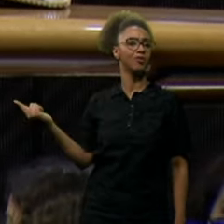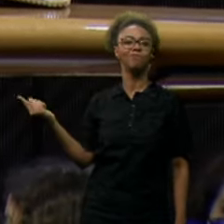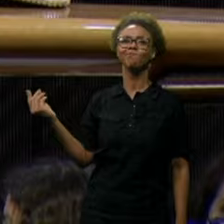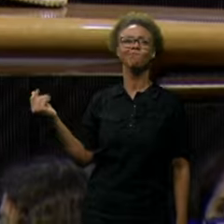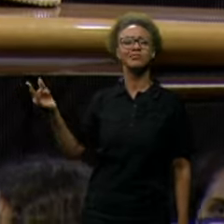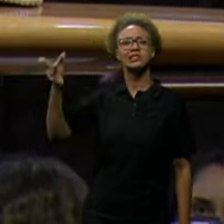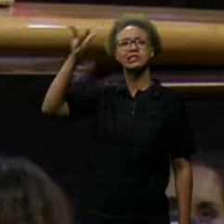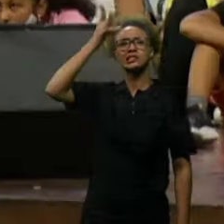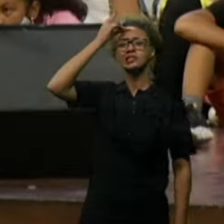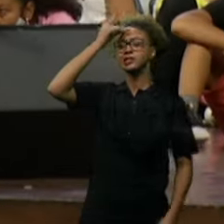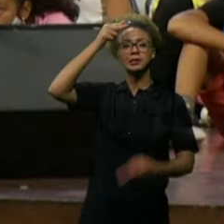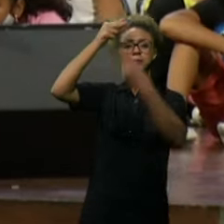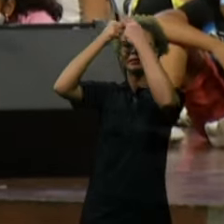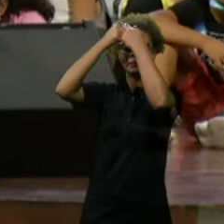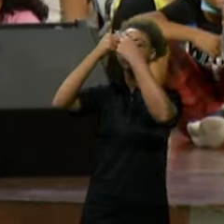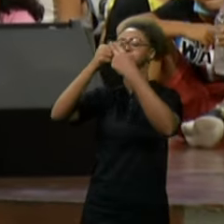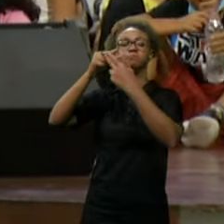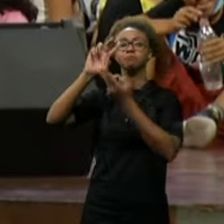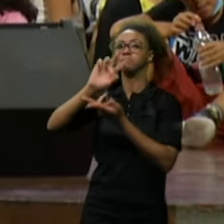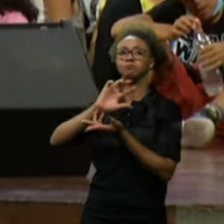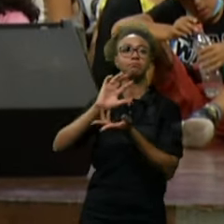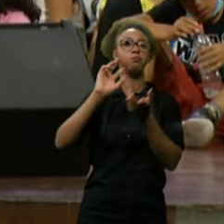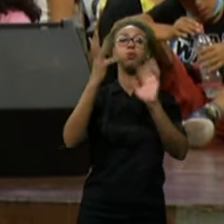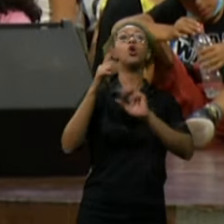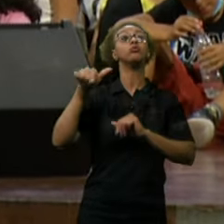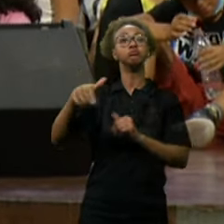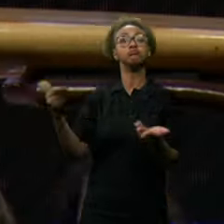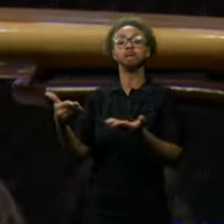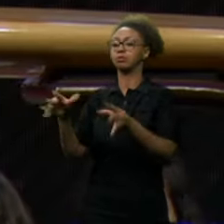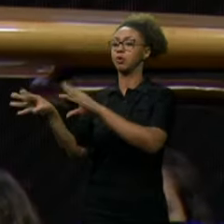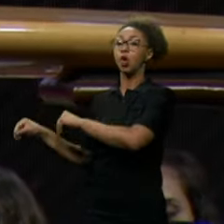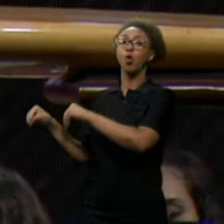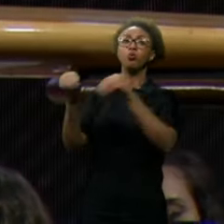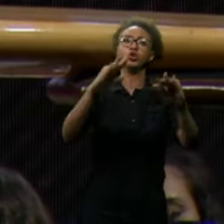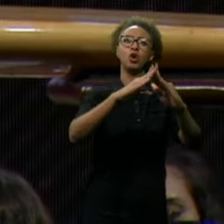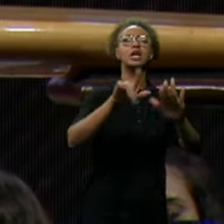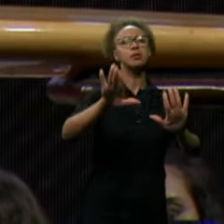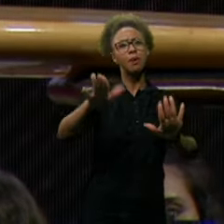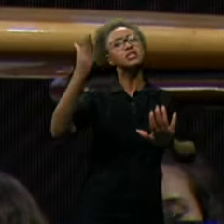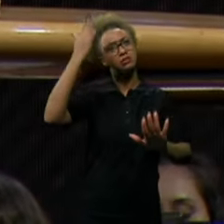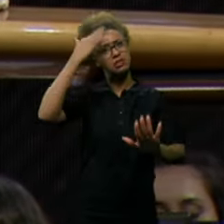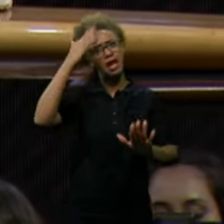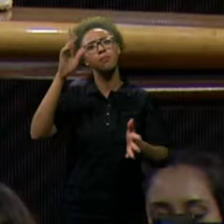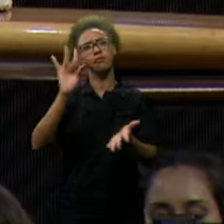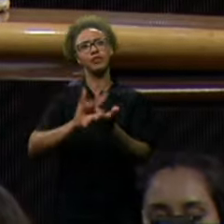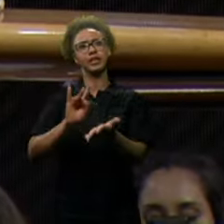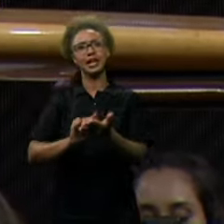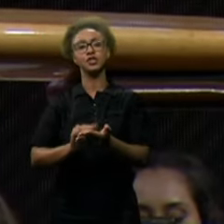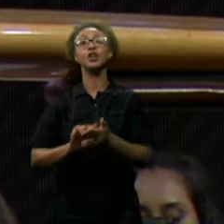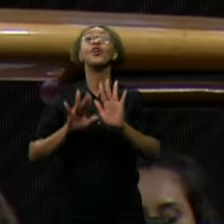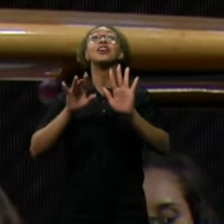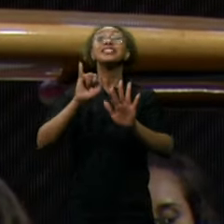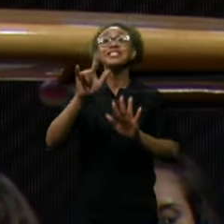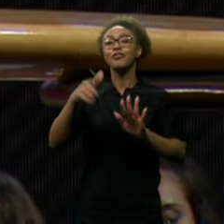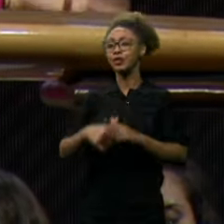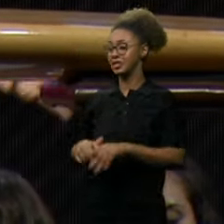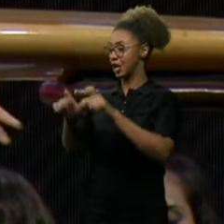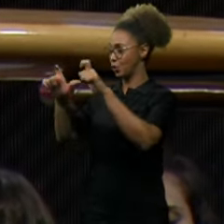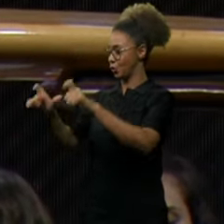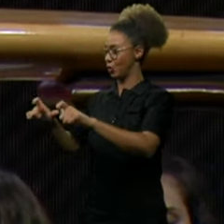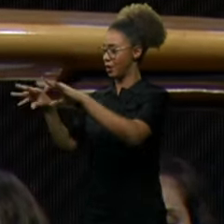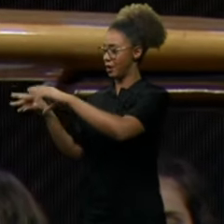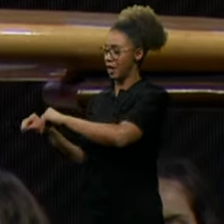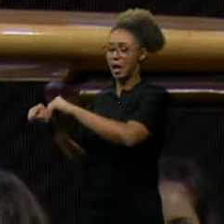então ele decidiu mudar de Geografia só que você sabe quem é essa é uma verdade não é porque você sai do lugar da dor que significa